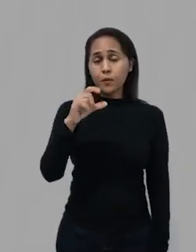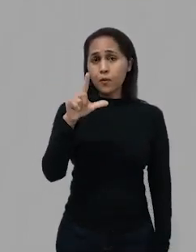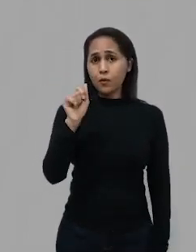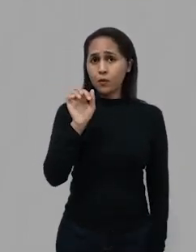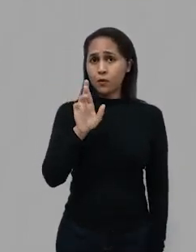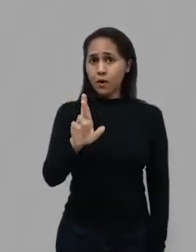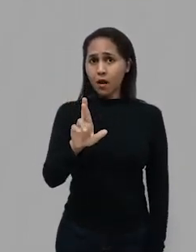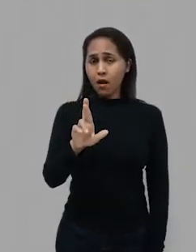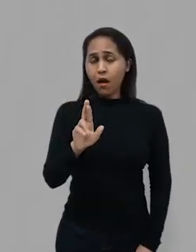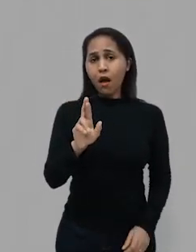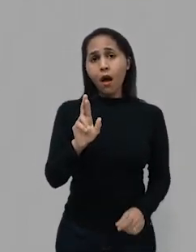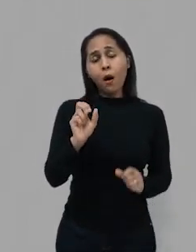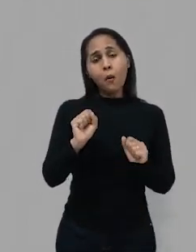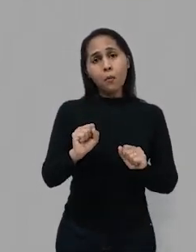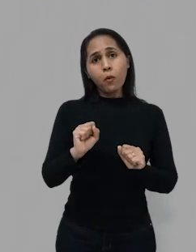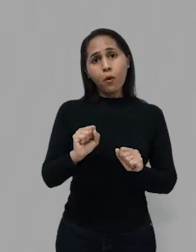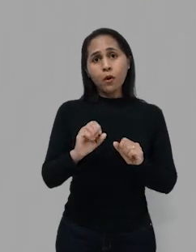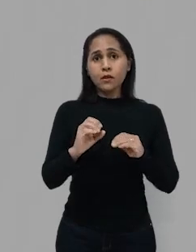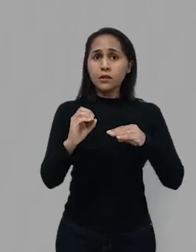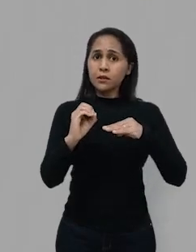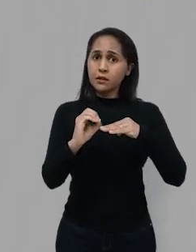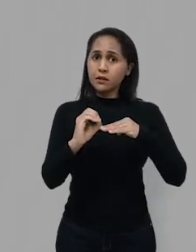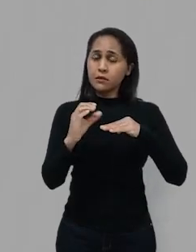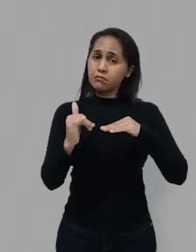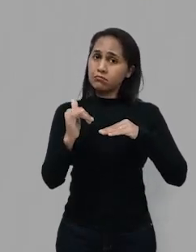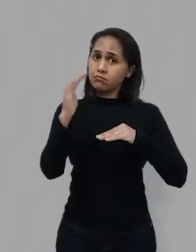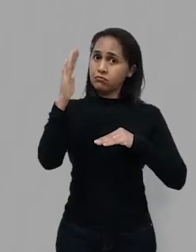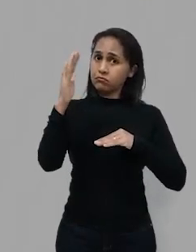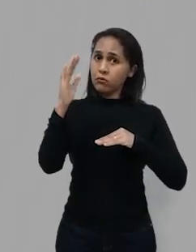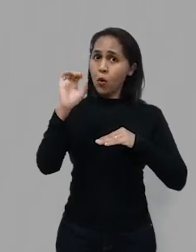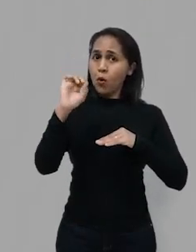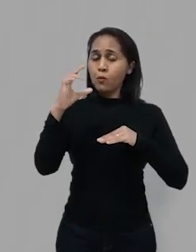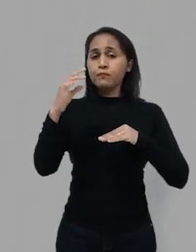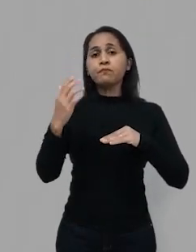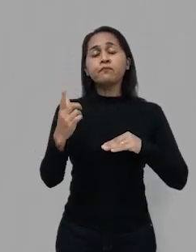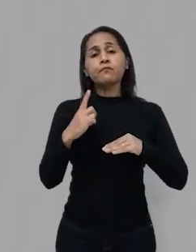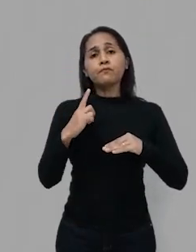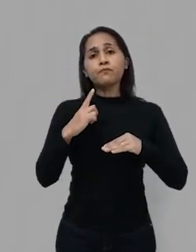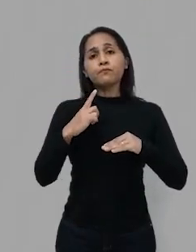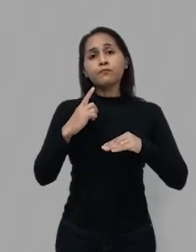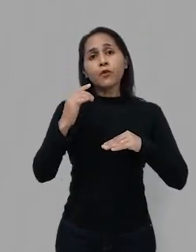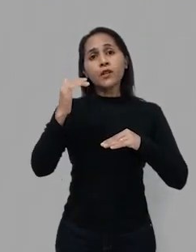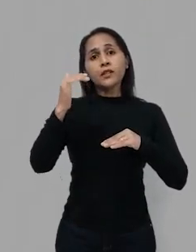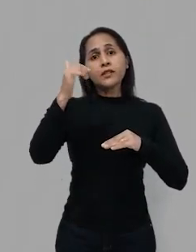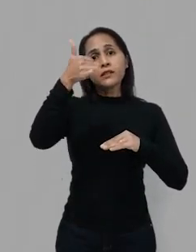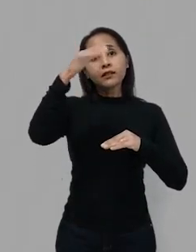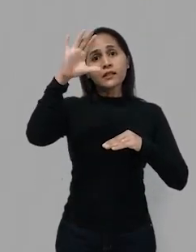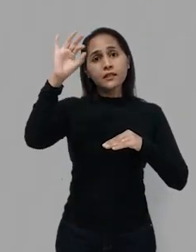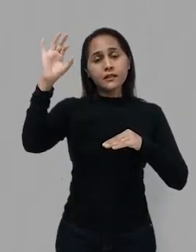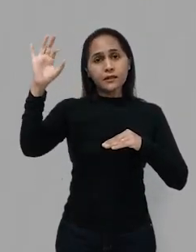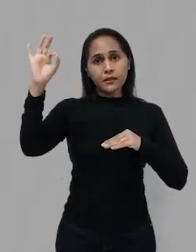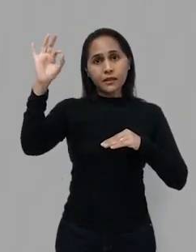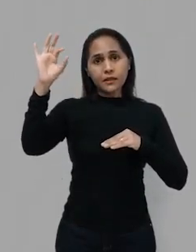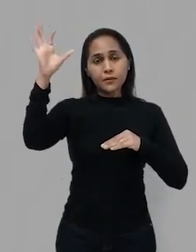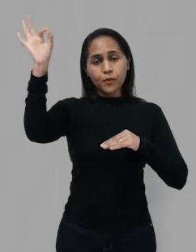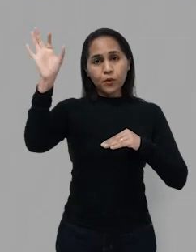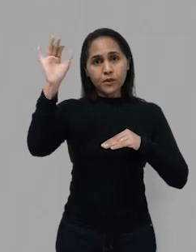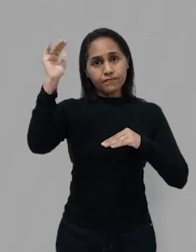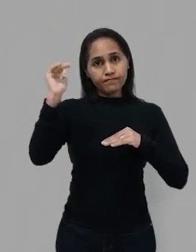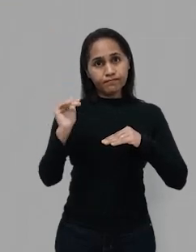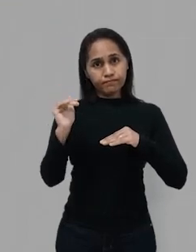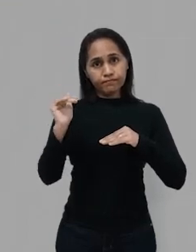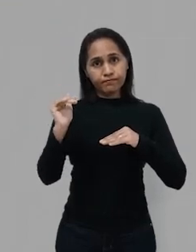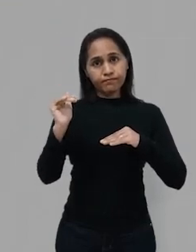vai ter um valor acima de 0 e menor do que 100%. Mas um detalhe importante, turma, preste atenção. Quanto